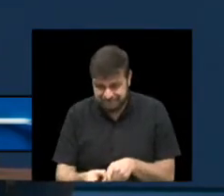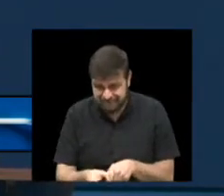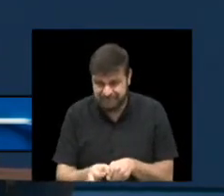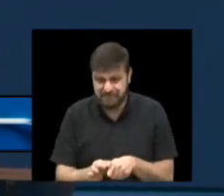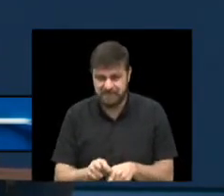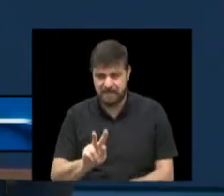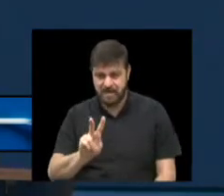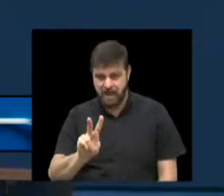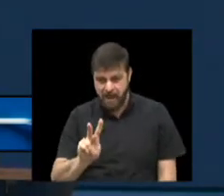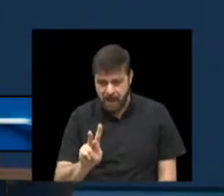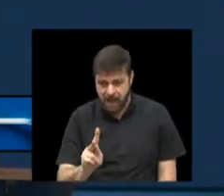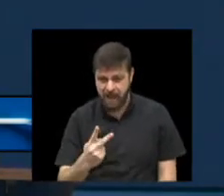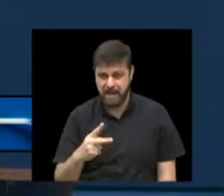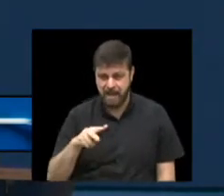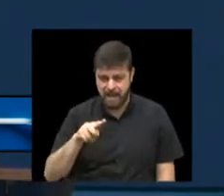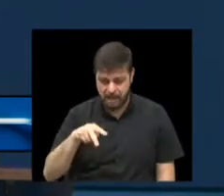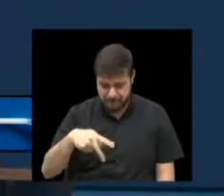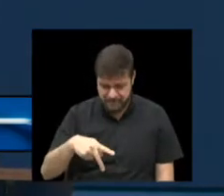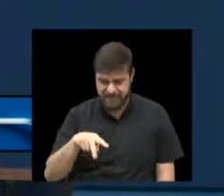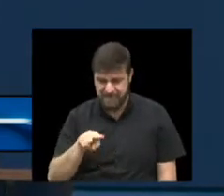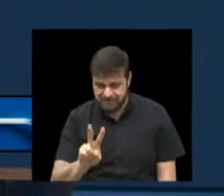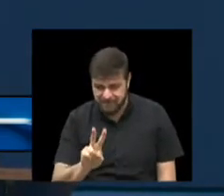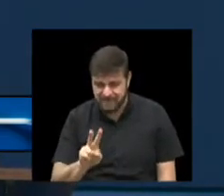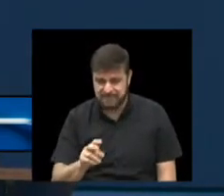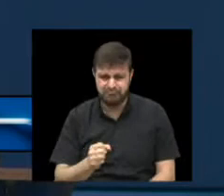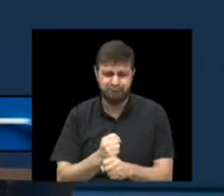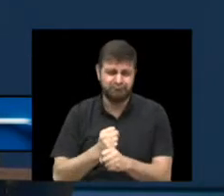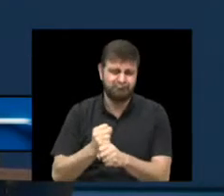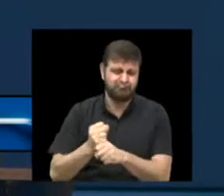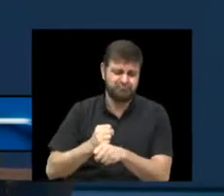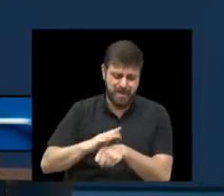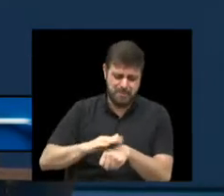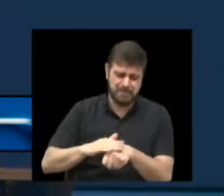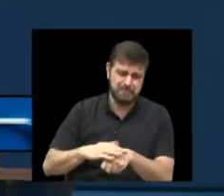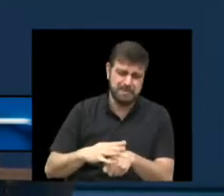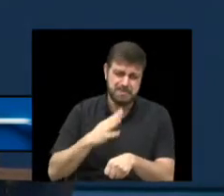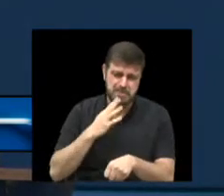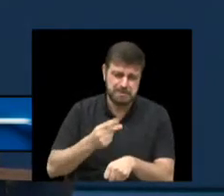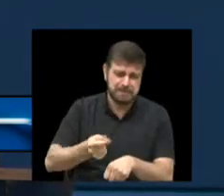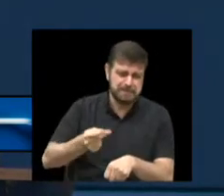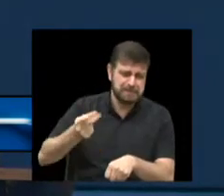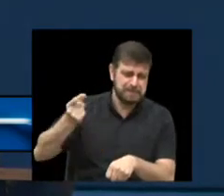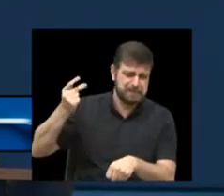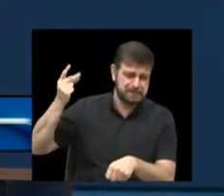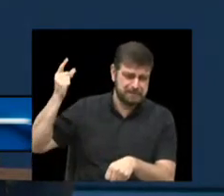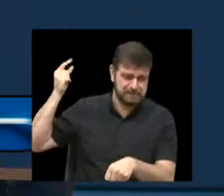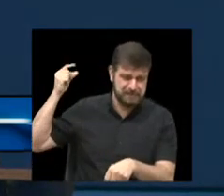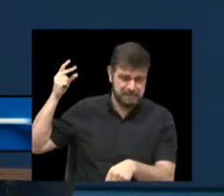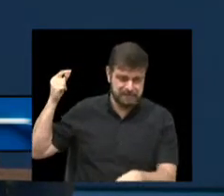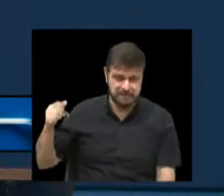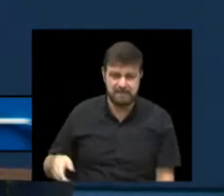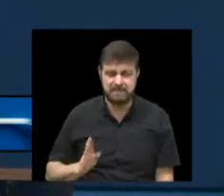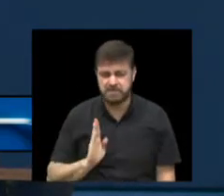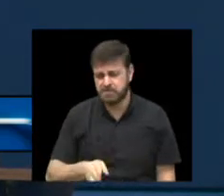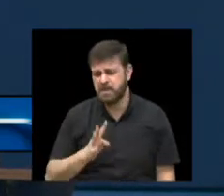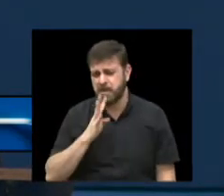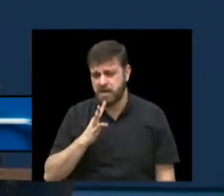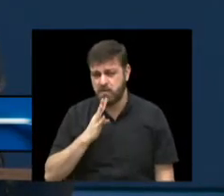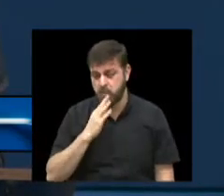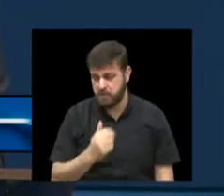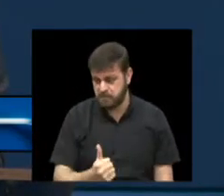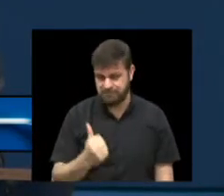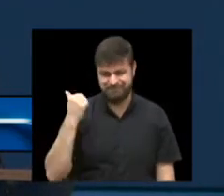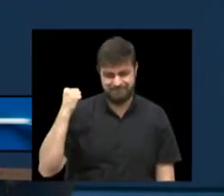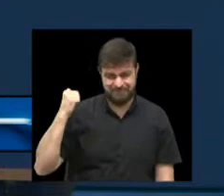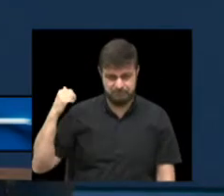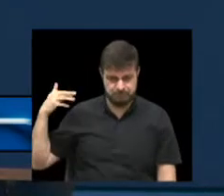é conhecido desde a antiguidade. Ou suas infecções, ou a infecção genital, as infecções genitais, elas são conhecidas desde a